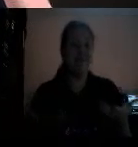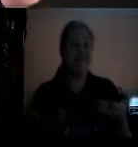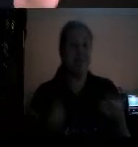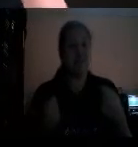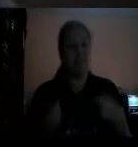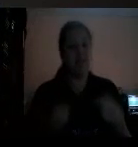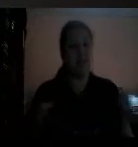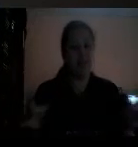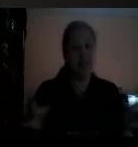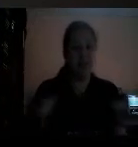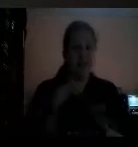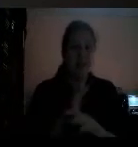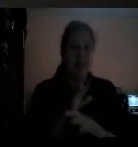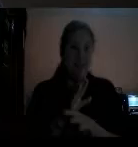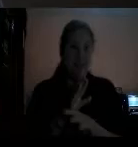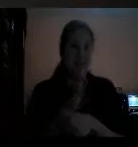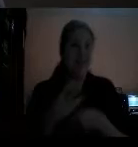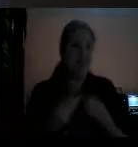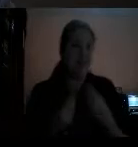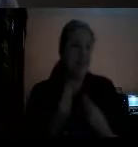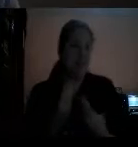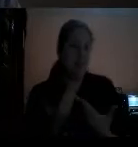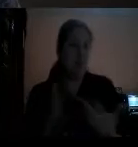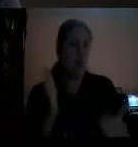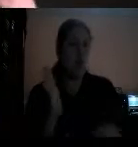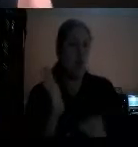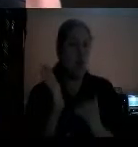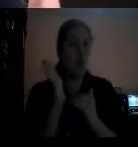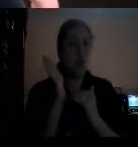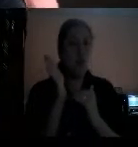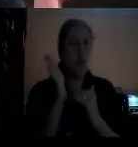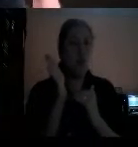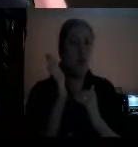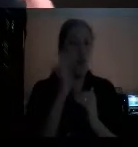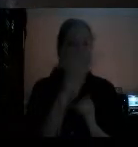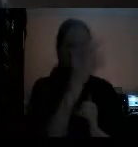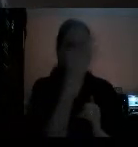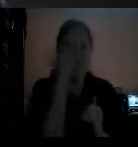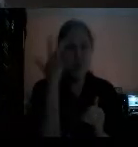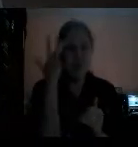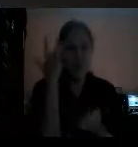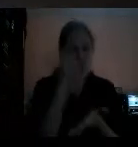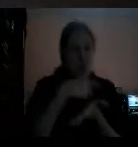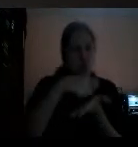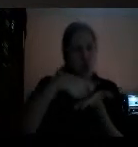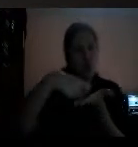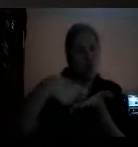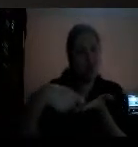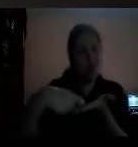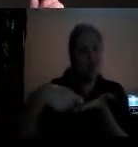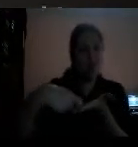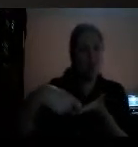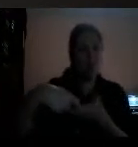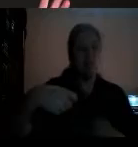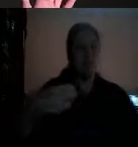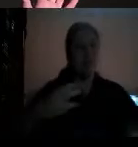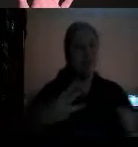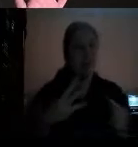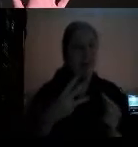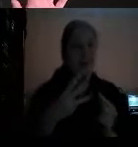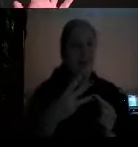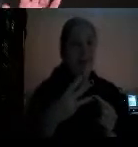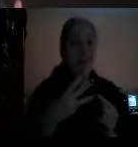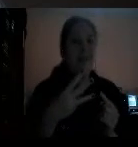temos um último grande teórico, e é um estrategista, também americano, tá? Nicholas